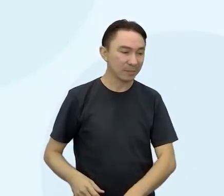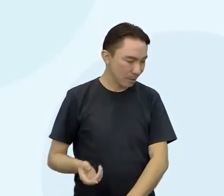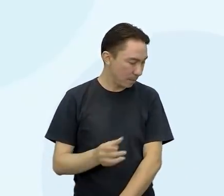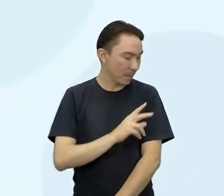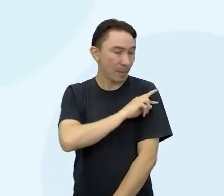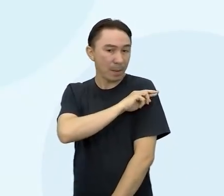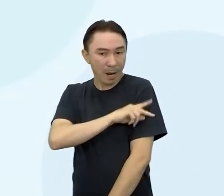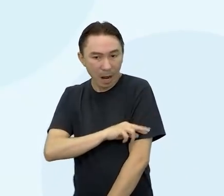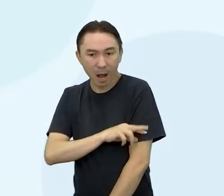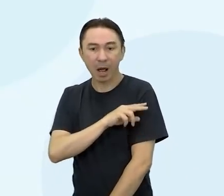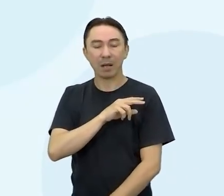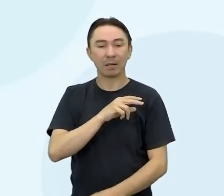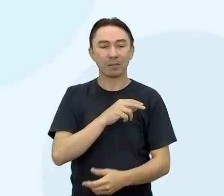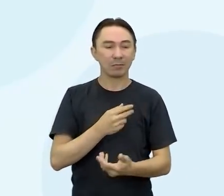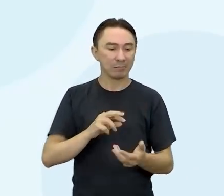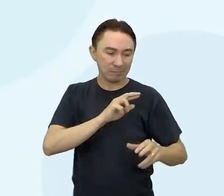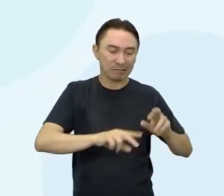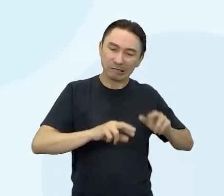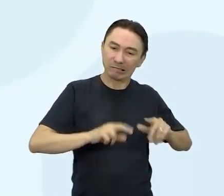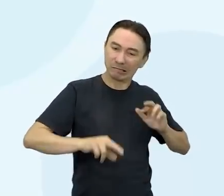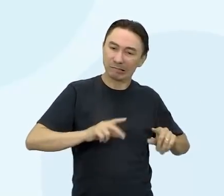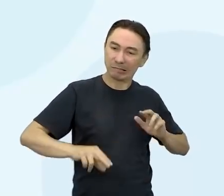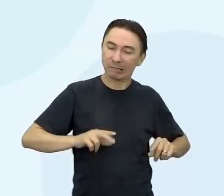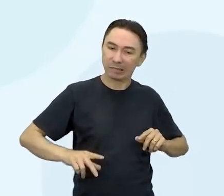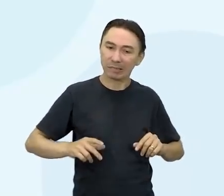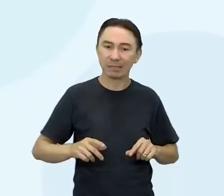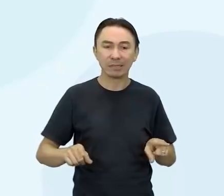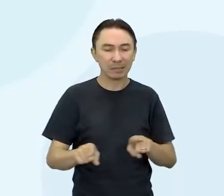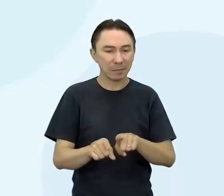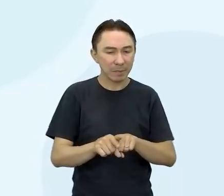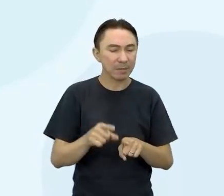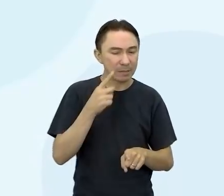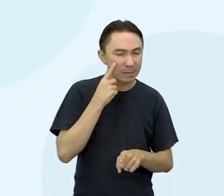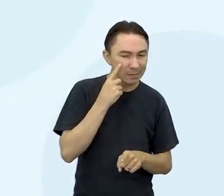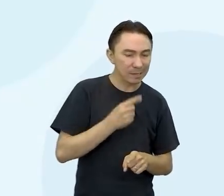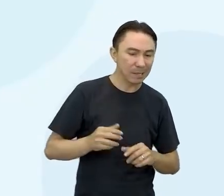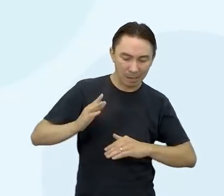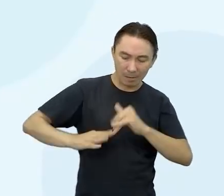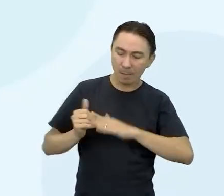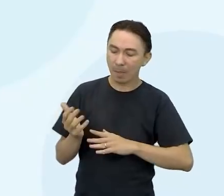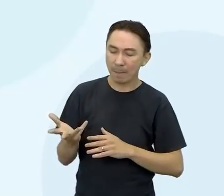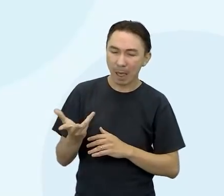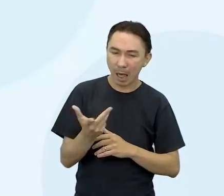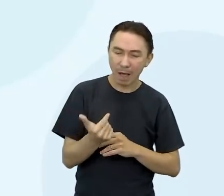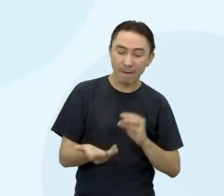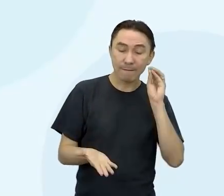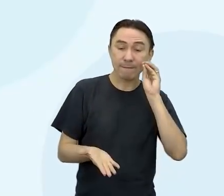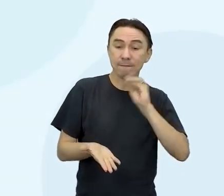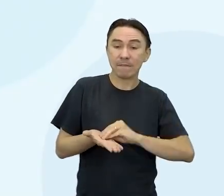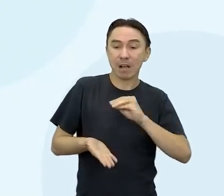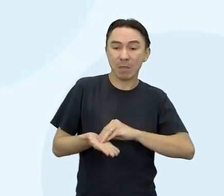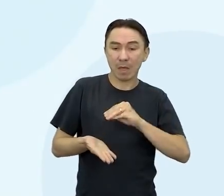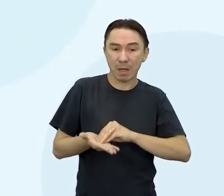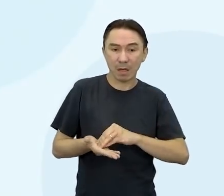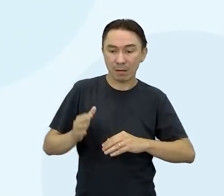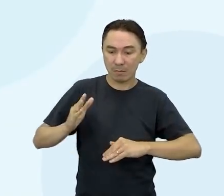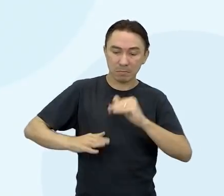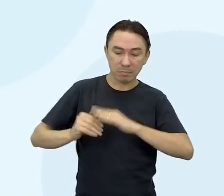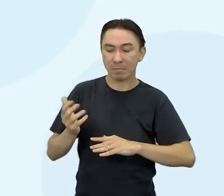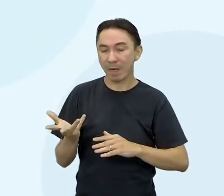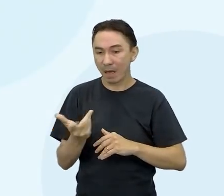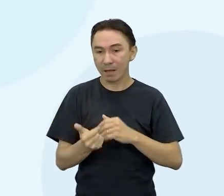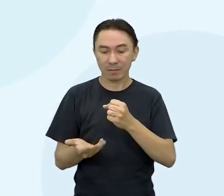daí, e o quadro de habilidades que foram diagnosticadas, que precisam entrar, né, as habilidades essenciais de retomada, que